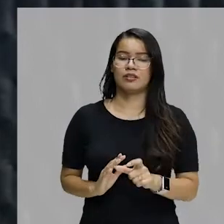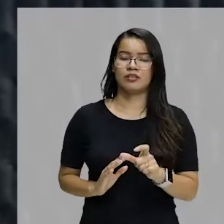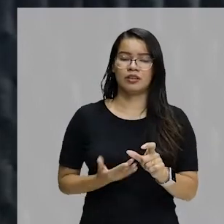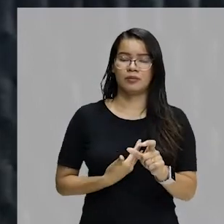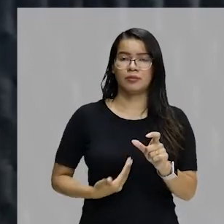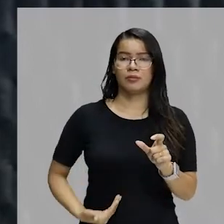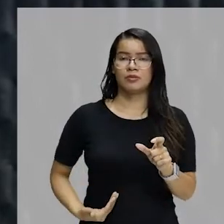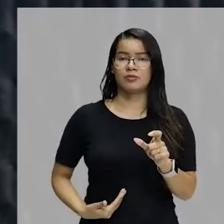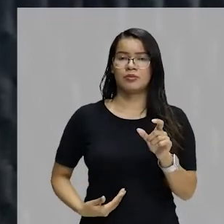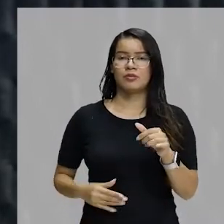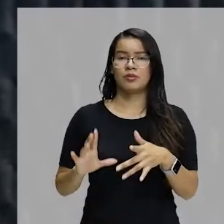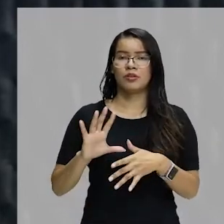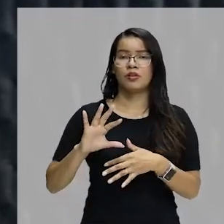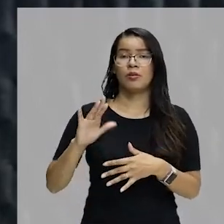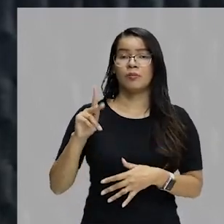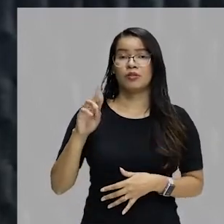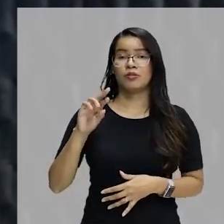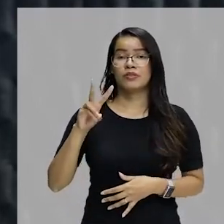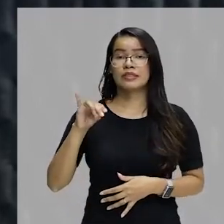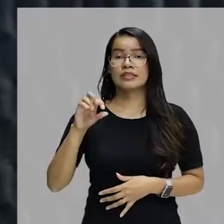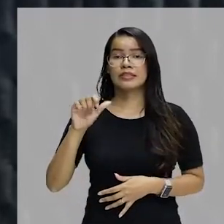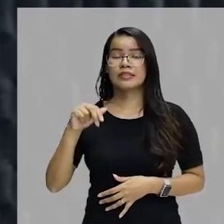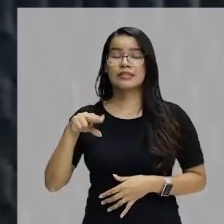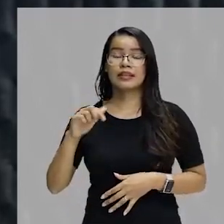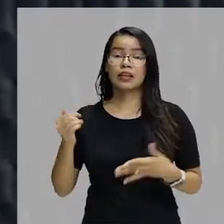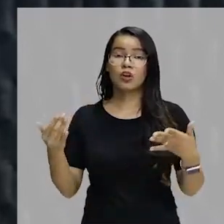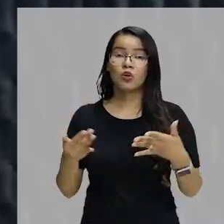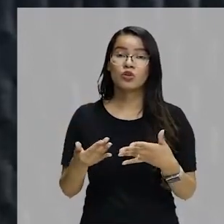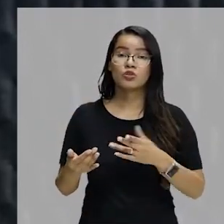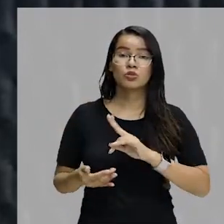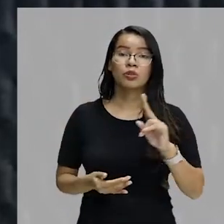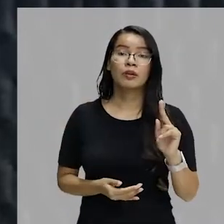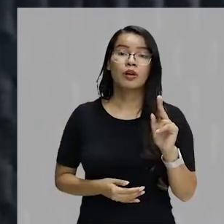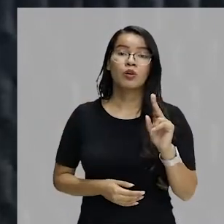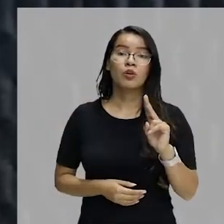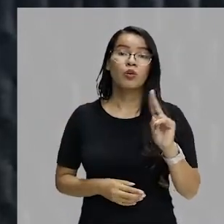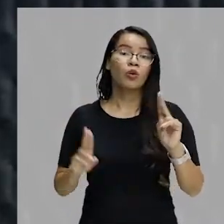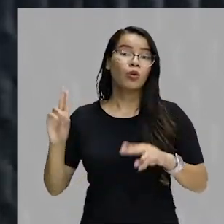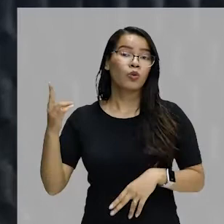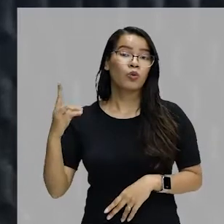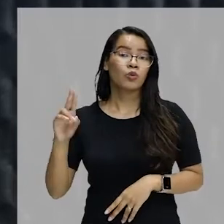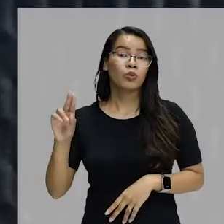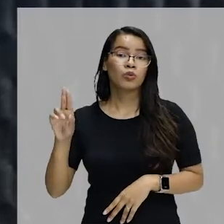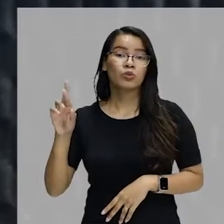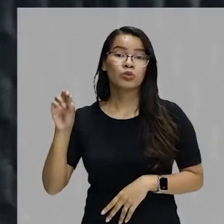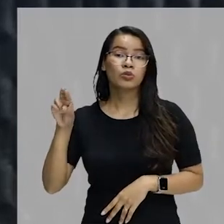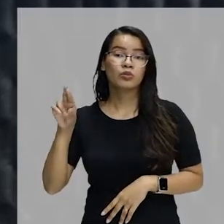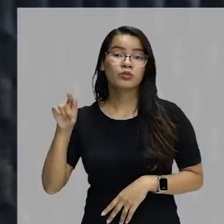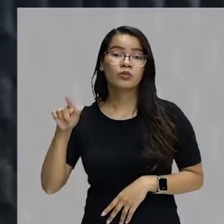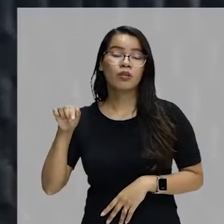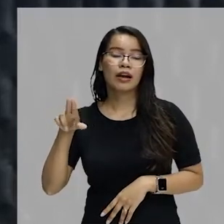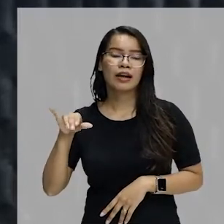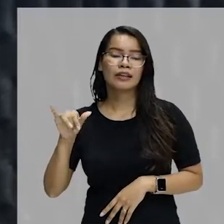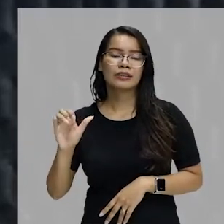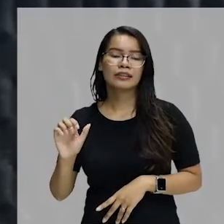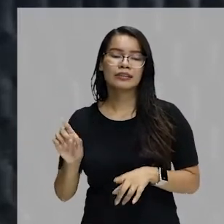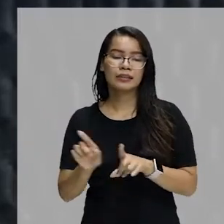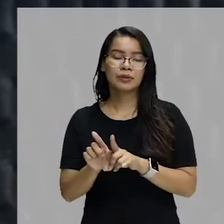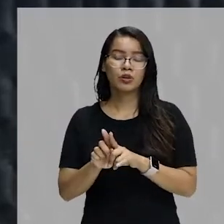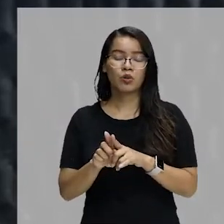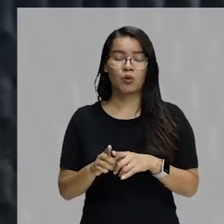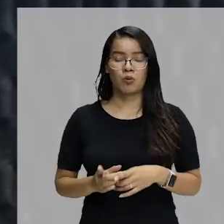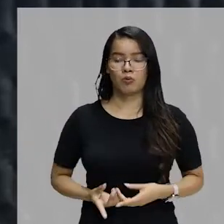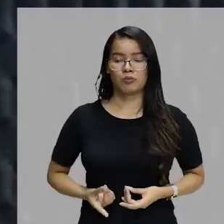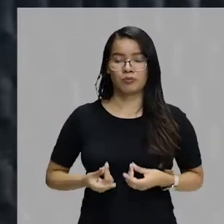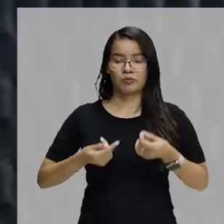Províncias Unidas, ou chamado que Uruguai. Então ele gasta dinheiro com guerras, com luxo da corte também. O modelo